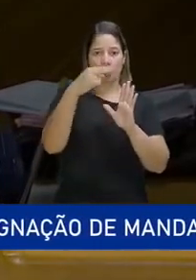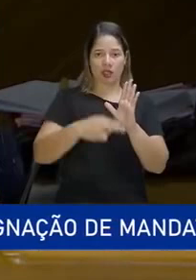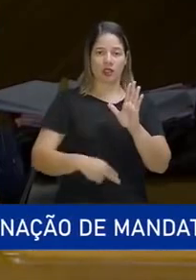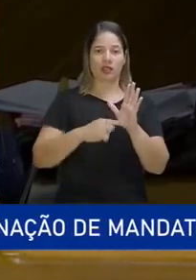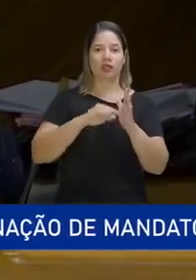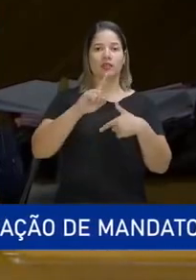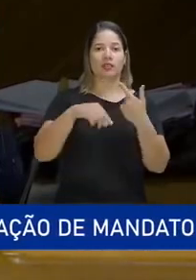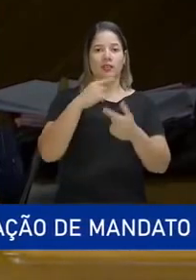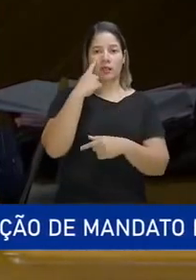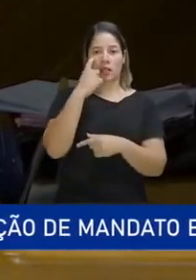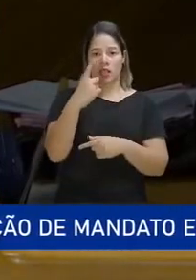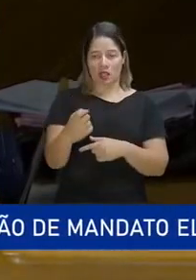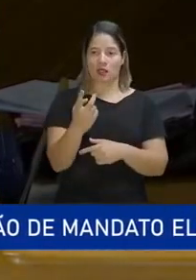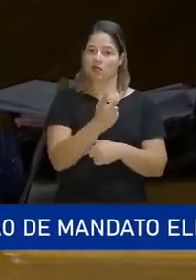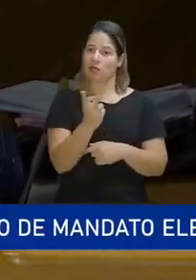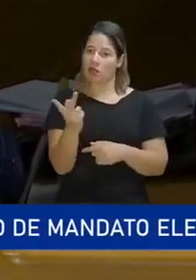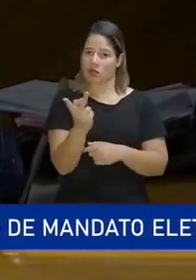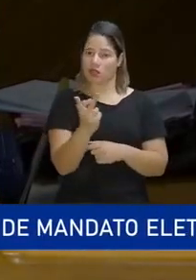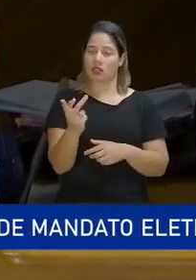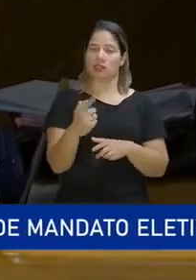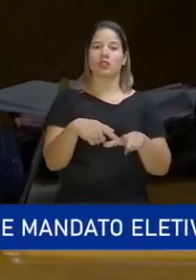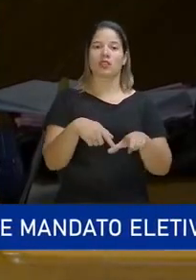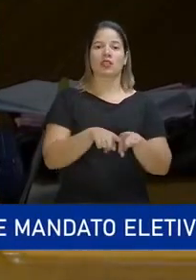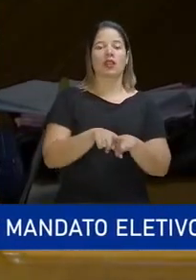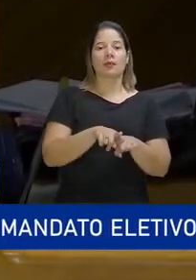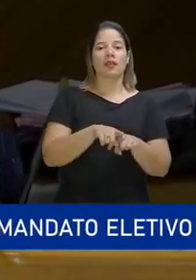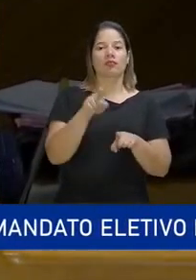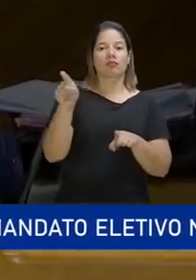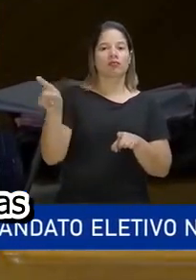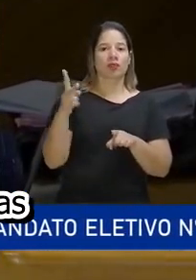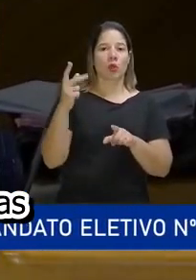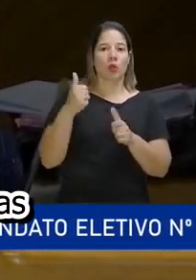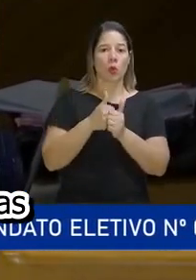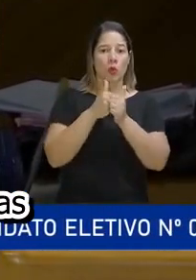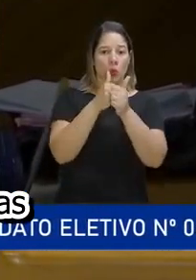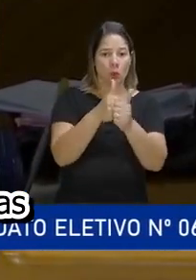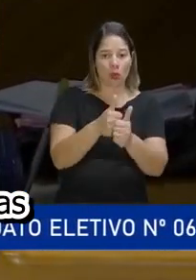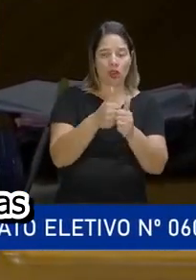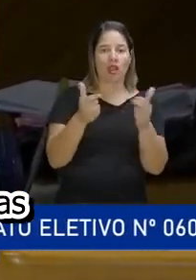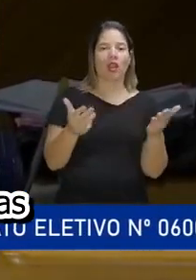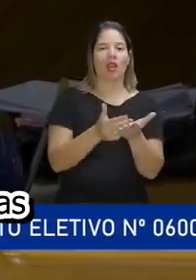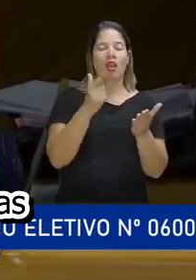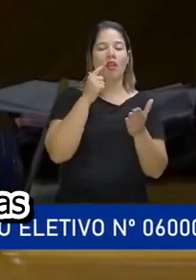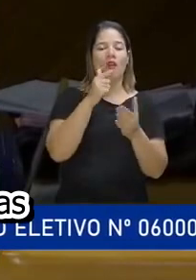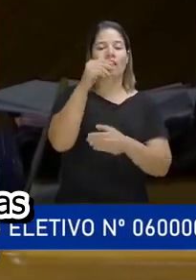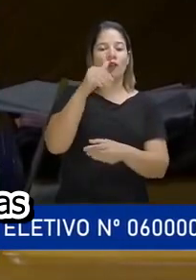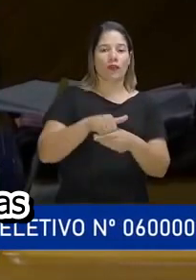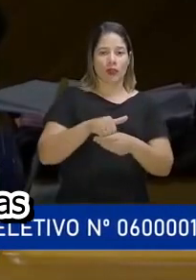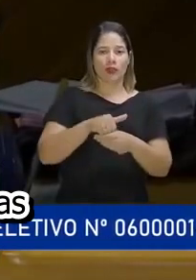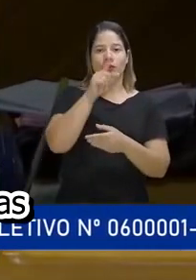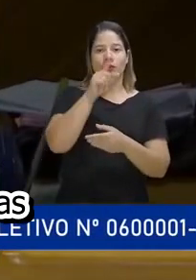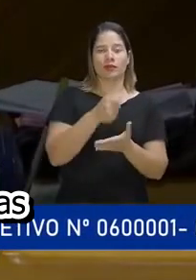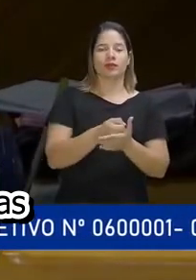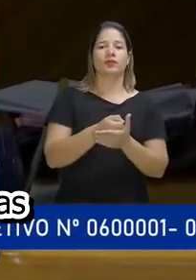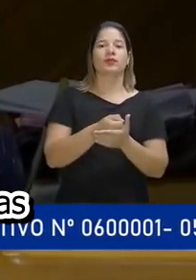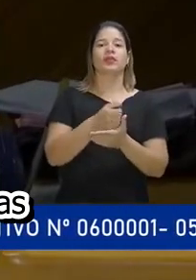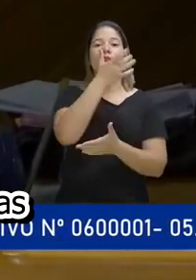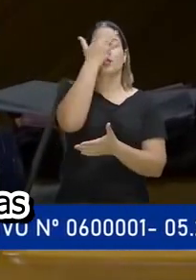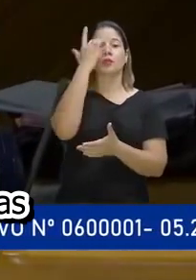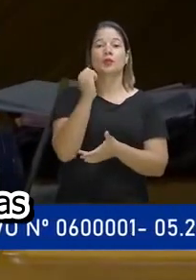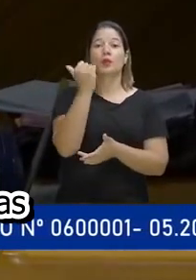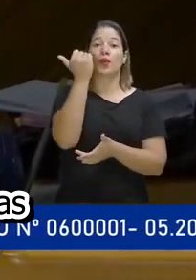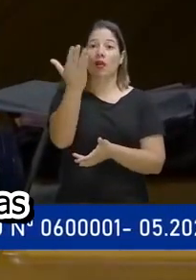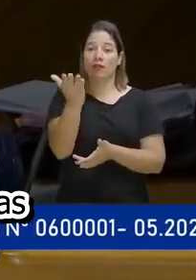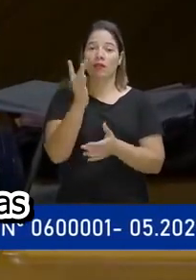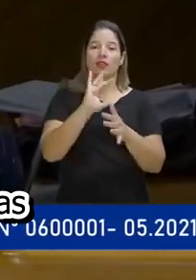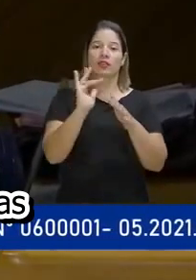face dos interesses envolvidos e também do acompanhamento que estamos tendo nesse momento pelas pessoas